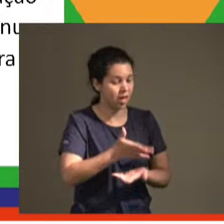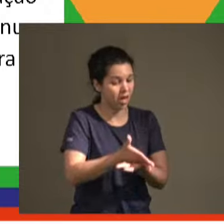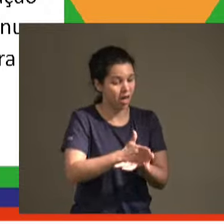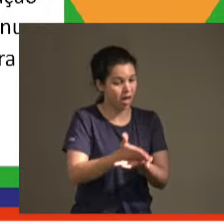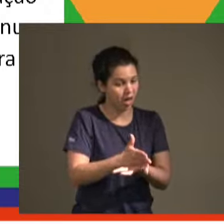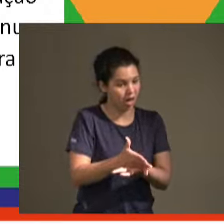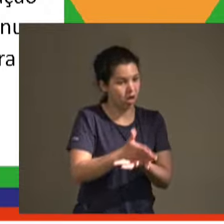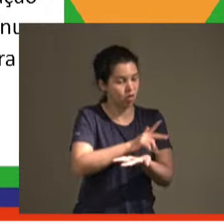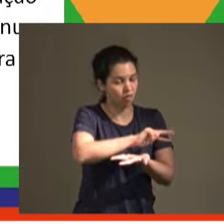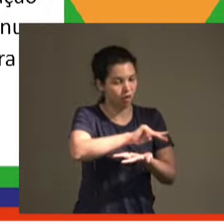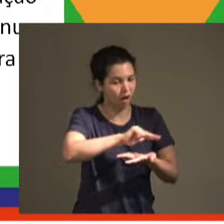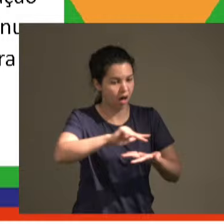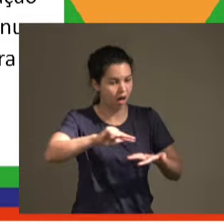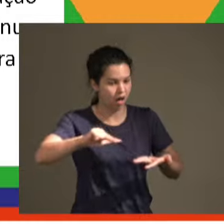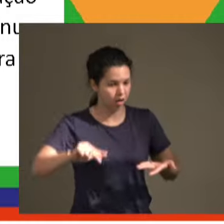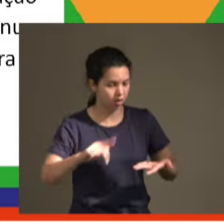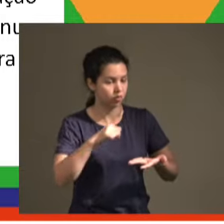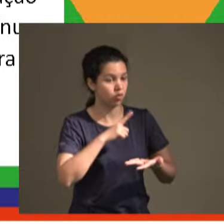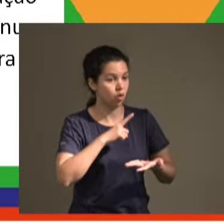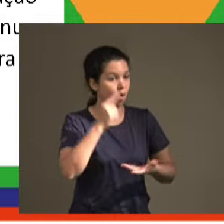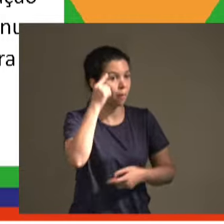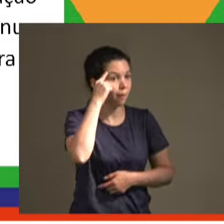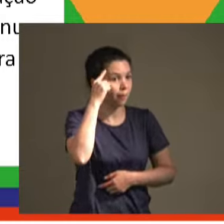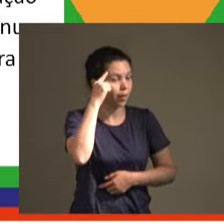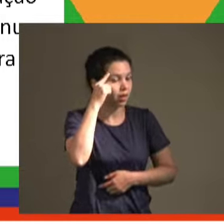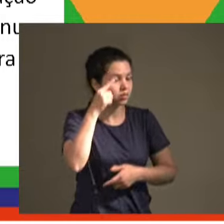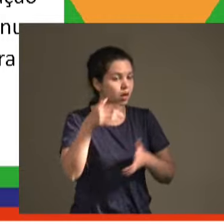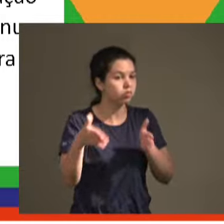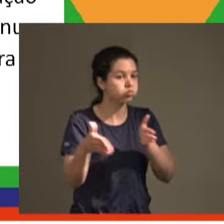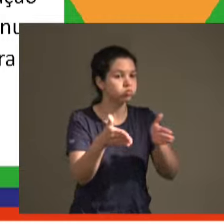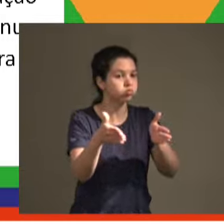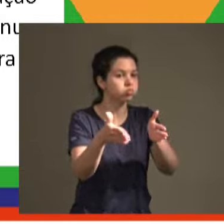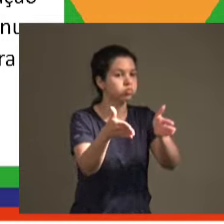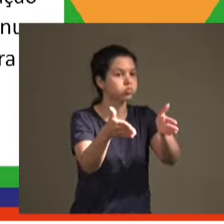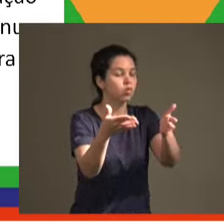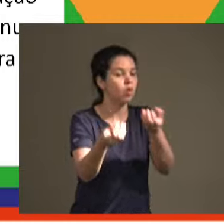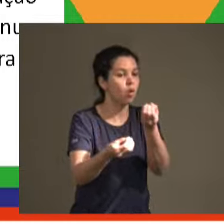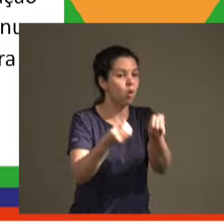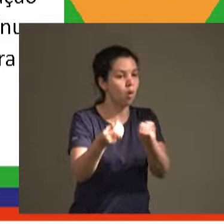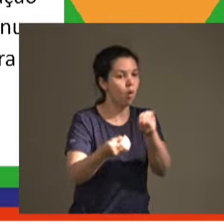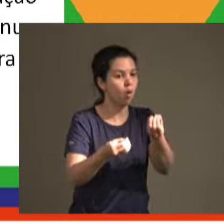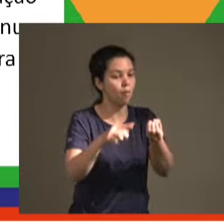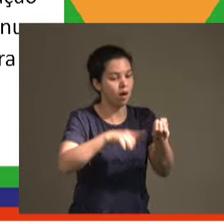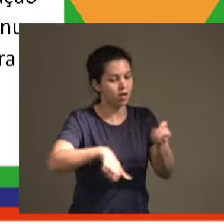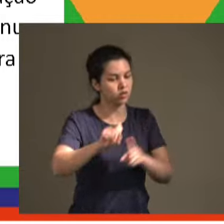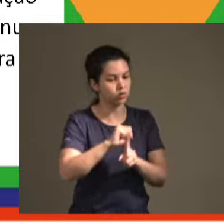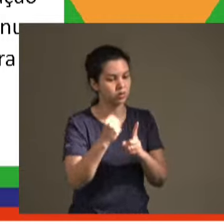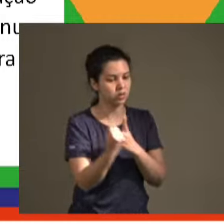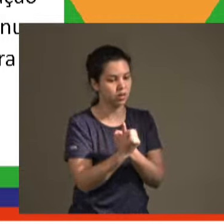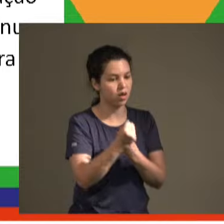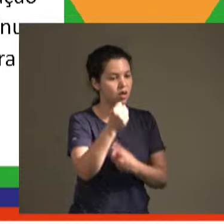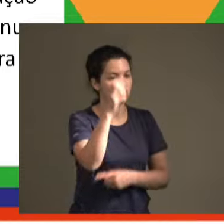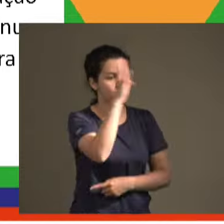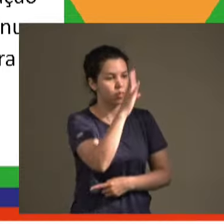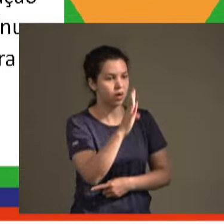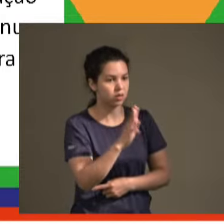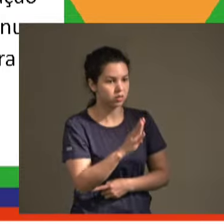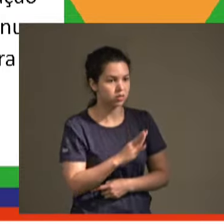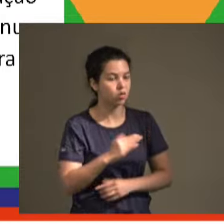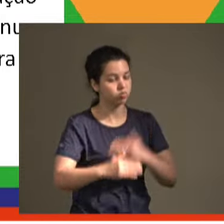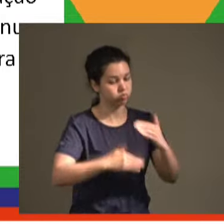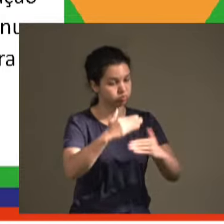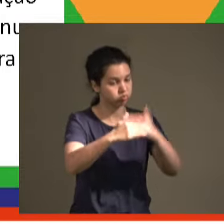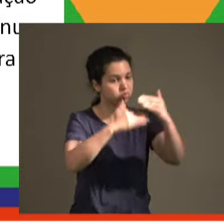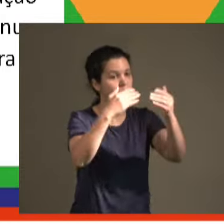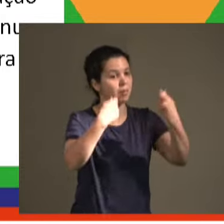pensada em torno do que seriam as grandes direções nas quais a sociedade brasileira precisaria avançar em relação aos direitos